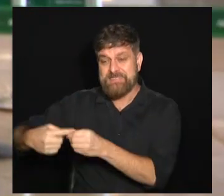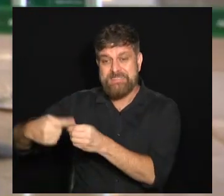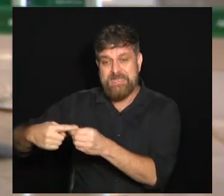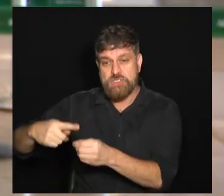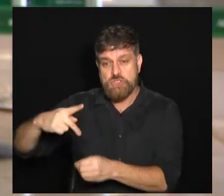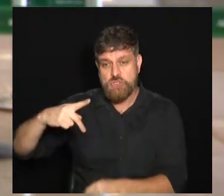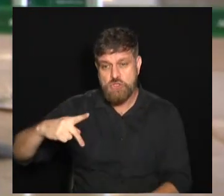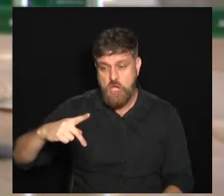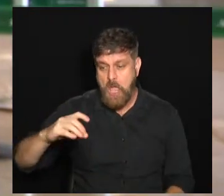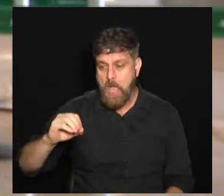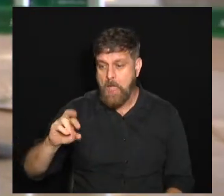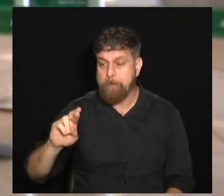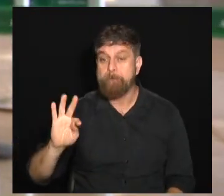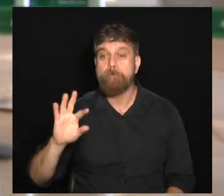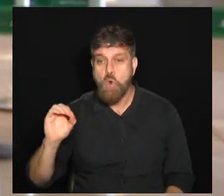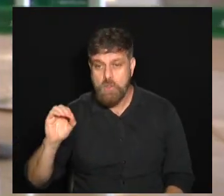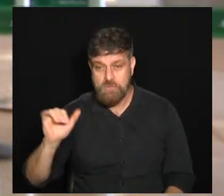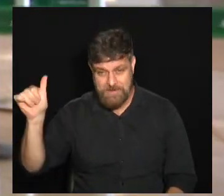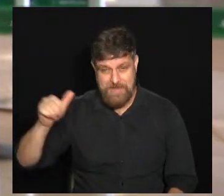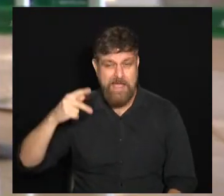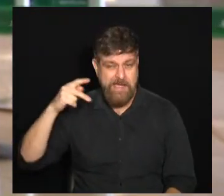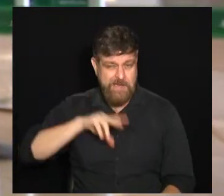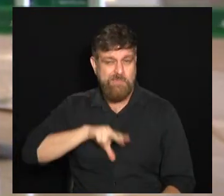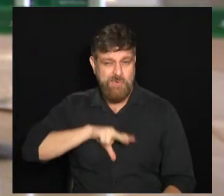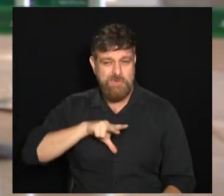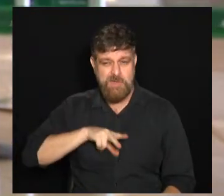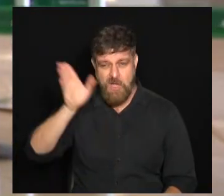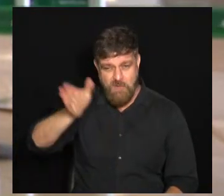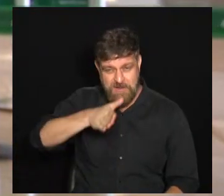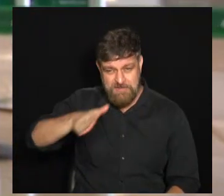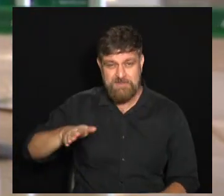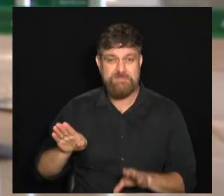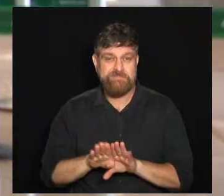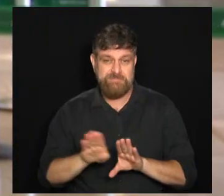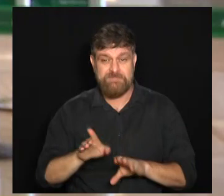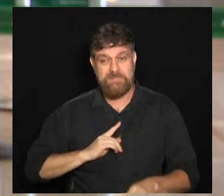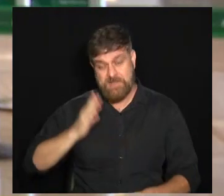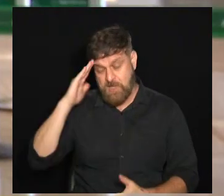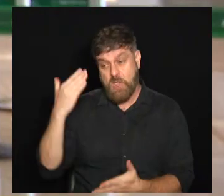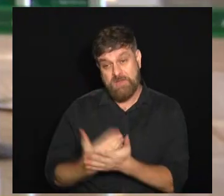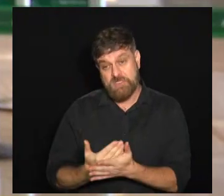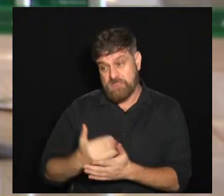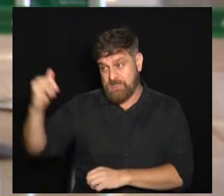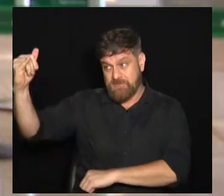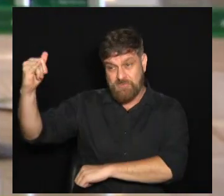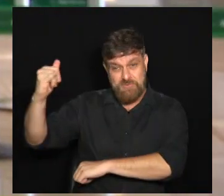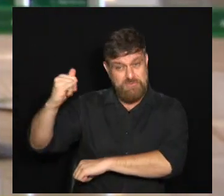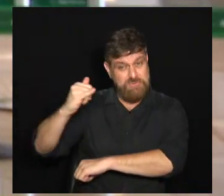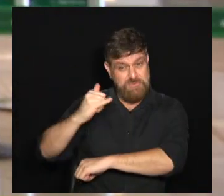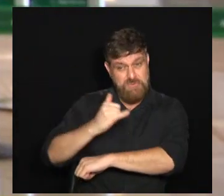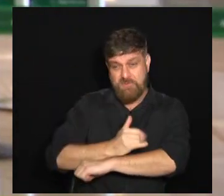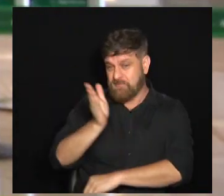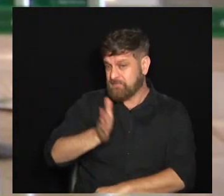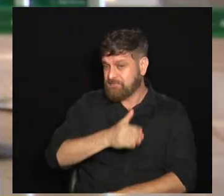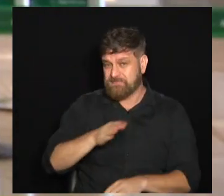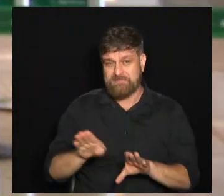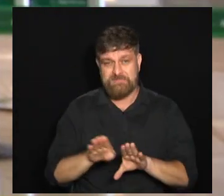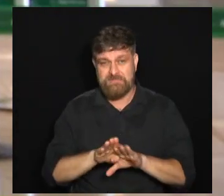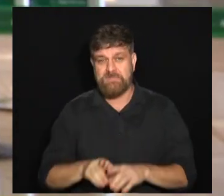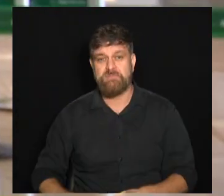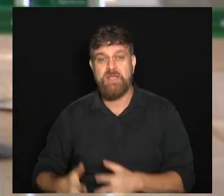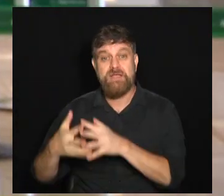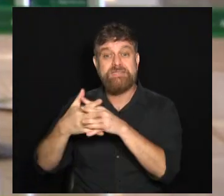esse voo também, por determinação das autoridades, também seja suspenso nos próximos dias, né? E tem também os voos internacionais dos